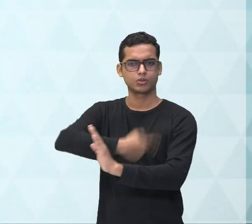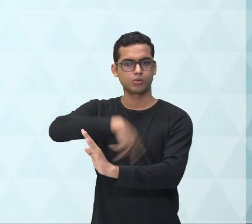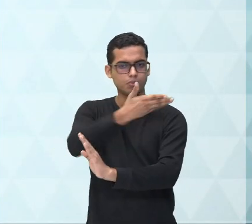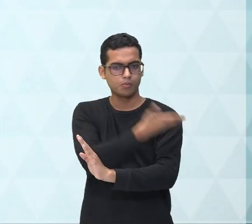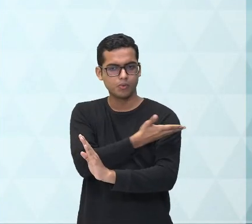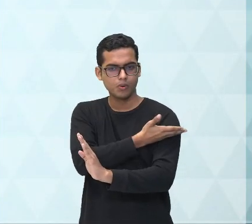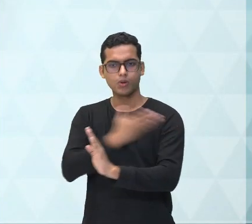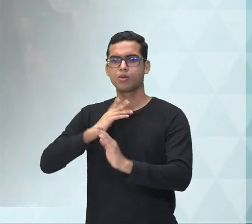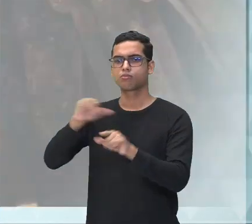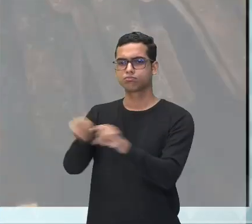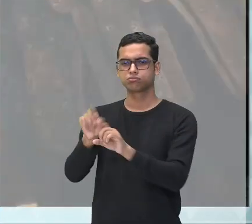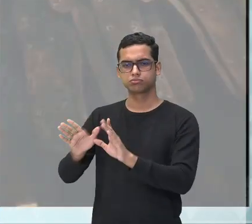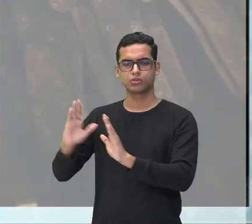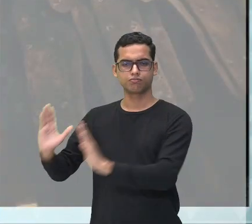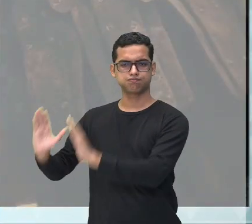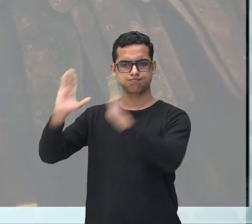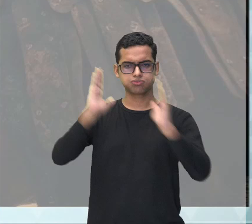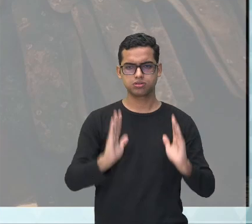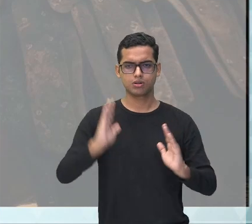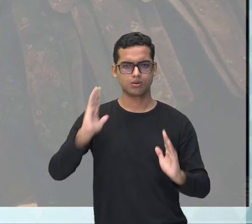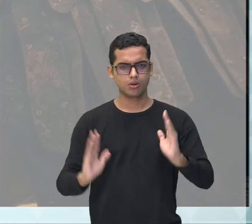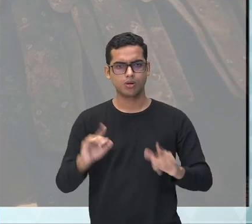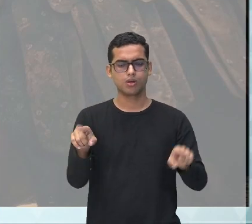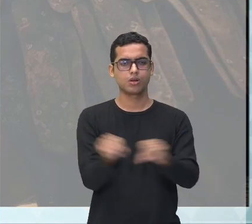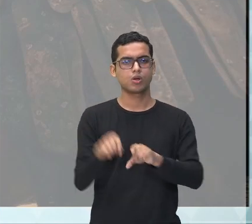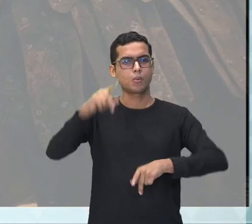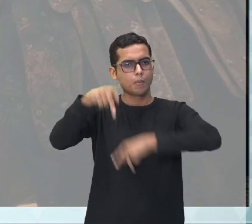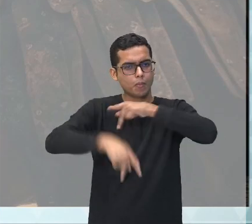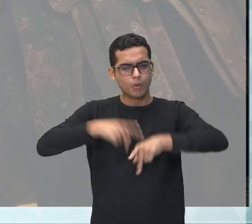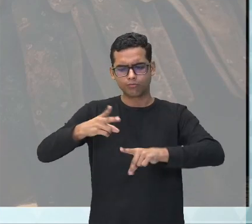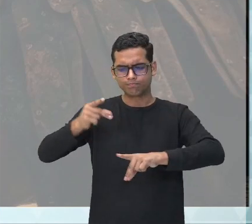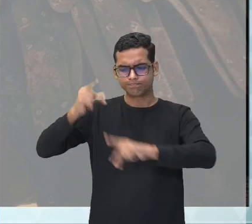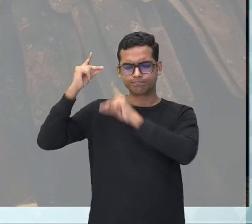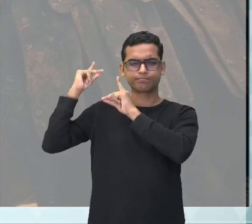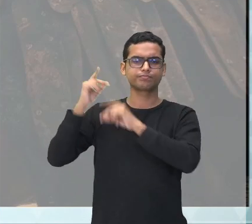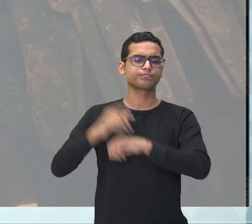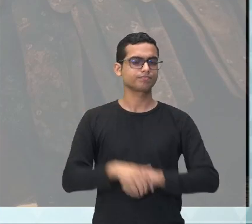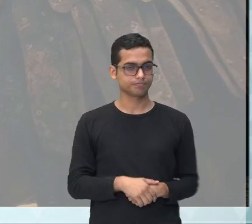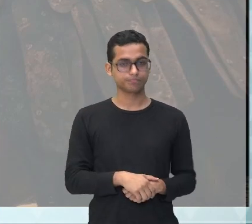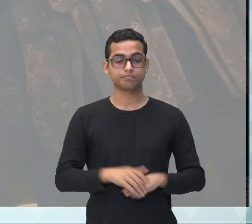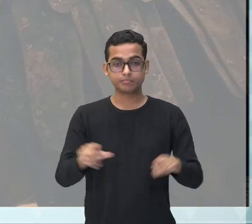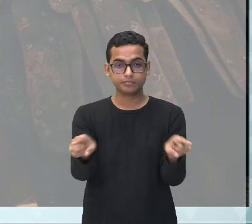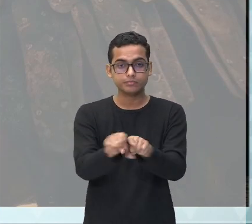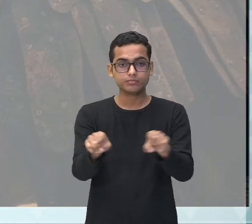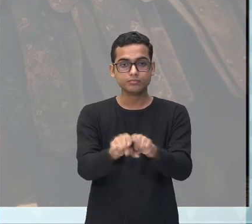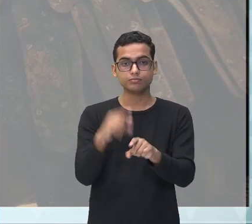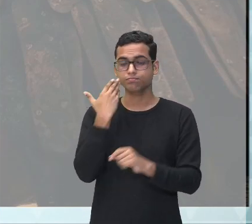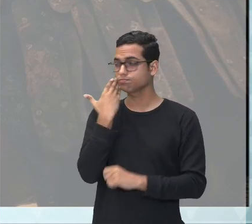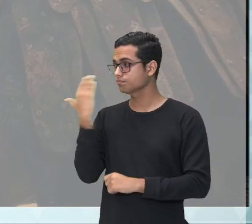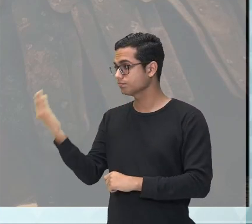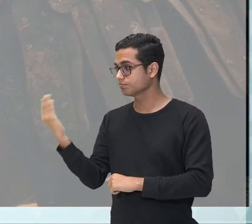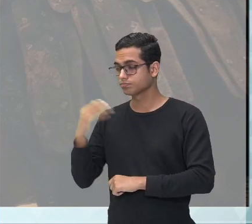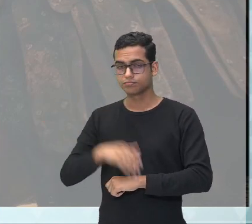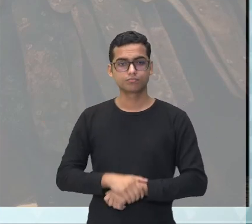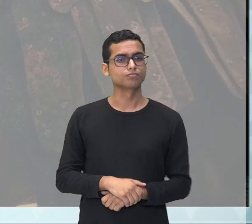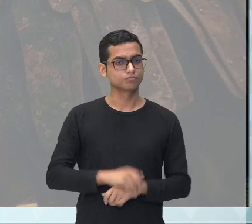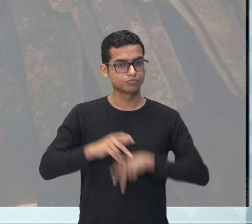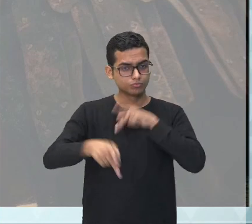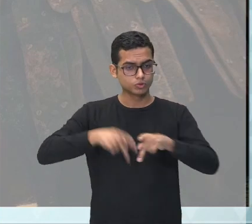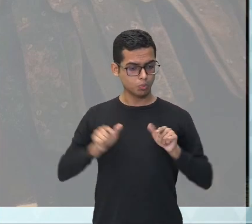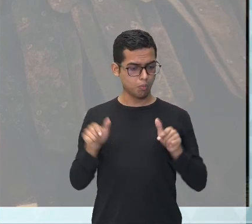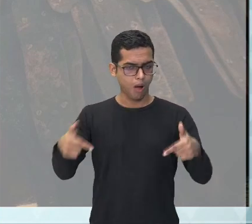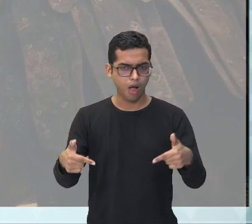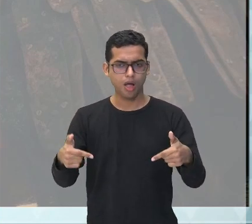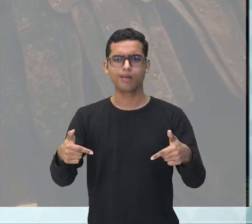história, nós vamos entrar aqui na era das civilizações antigas, que também a gente observa que a atividade física